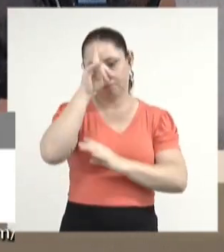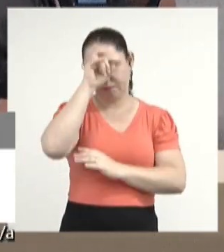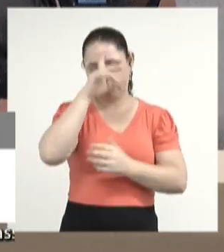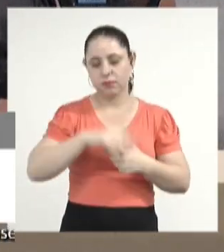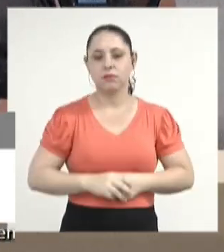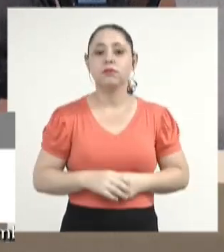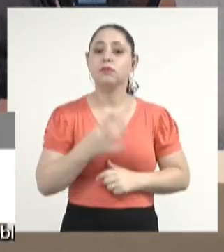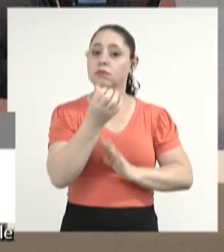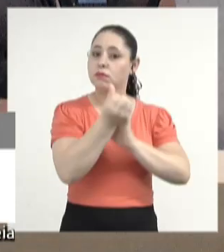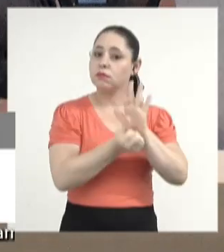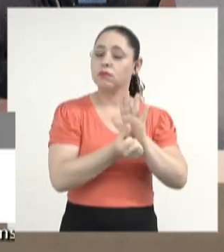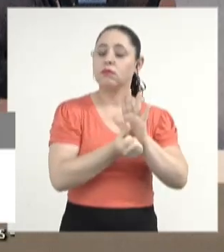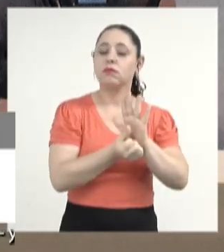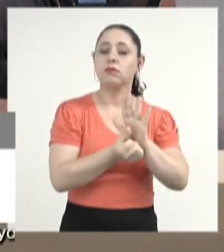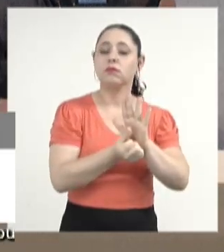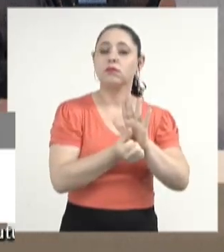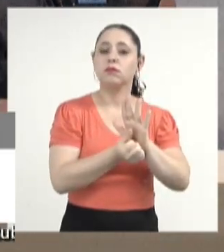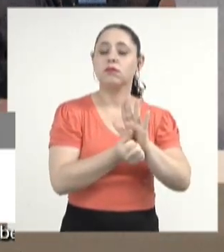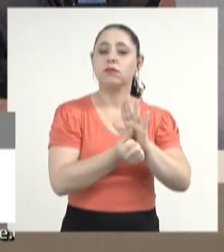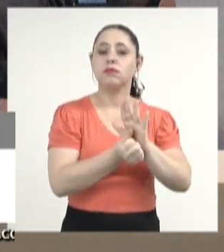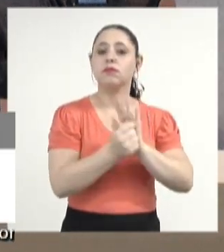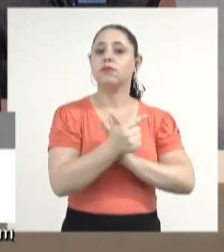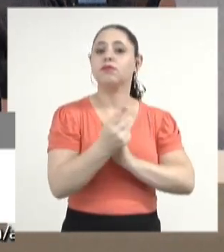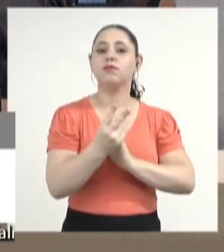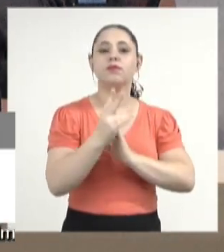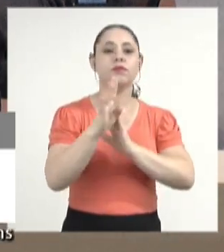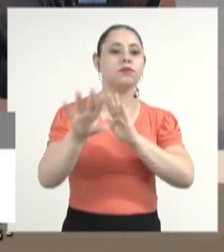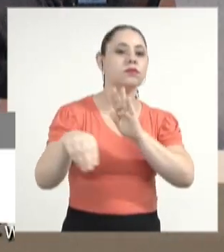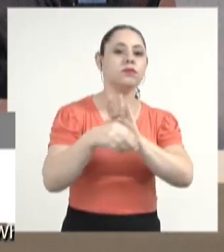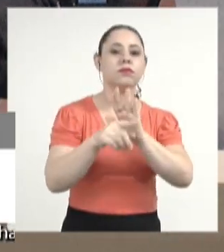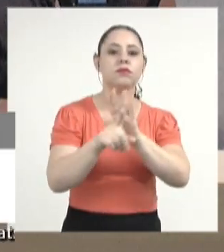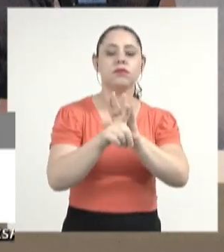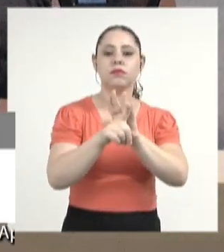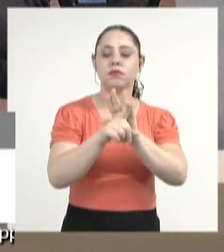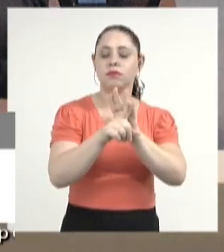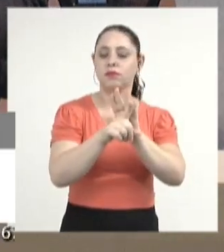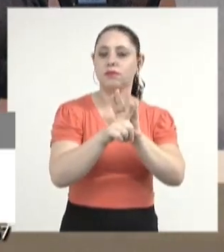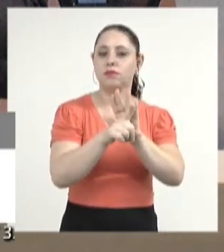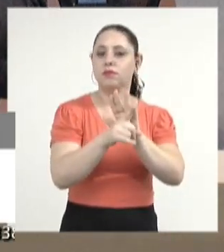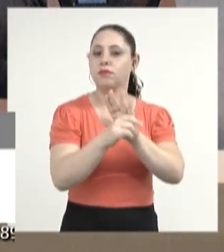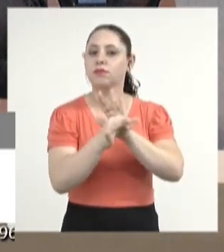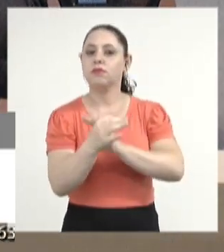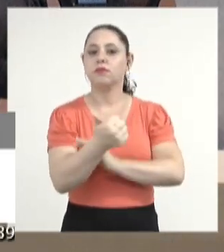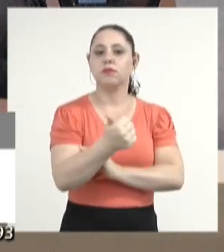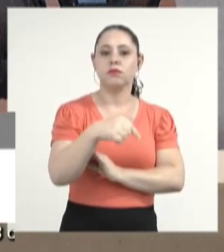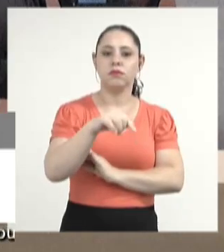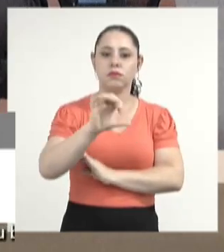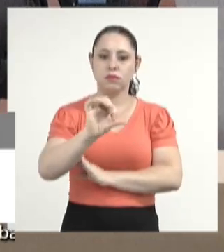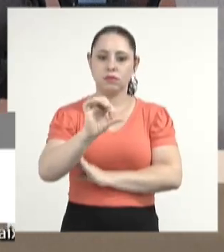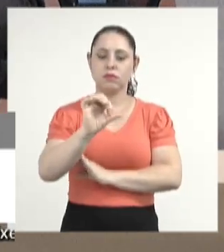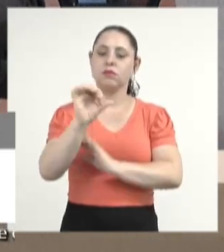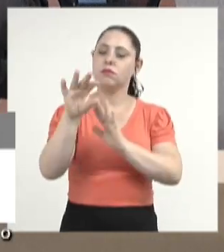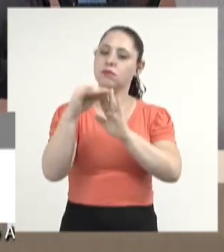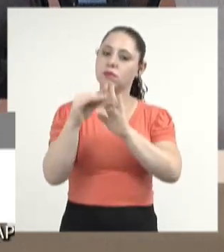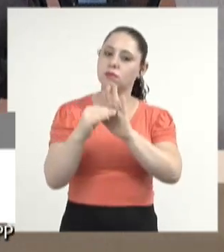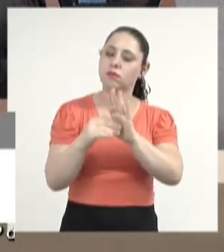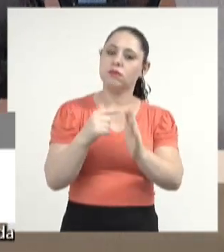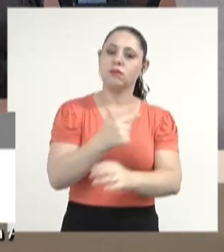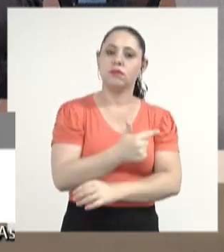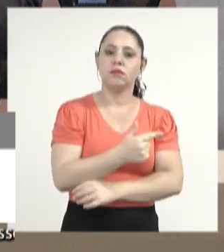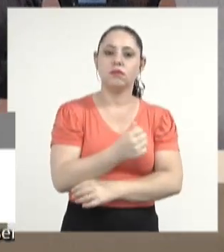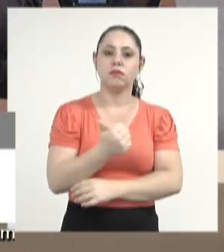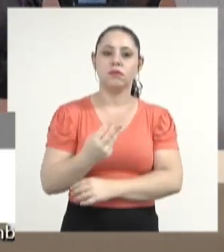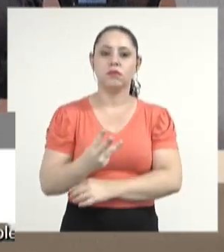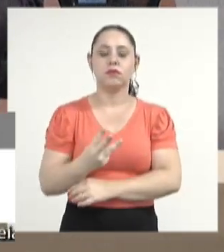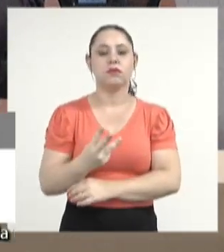complementar 23 do Executivo, em segunda votação, que acrescenta dispositivos à Lei Complementar 179 de 2013, que